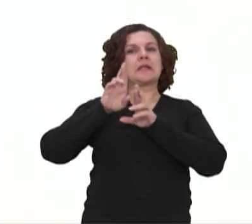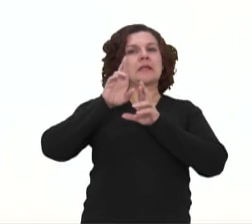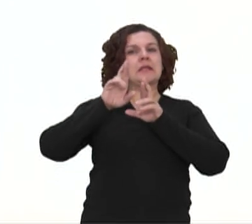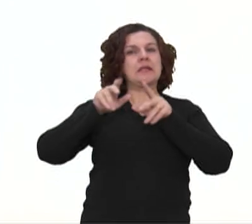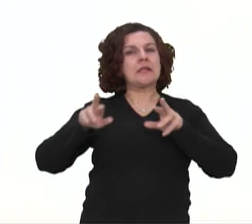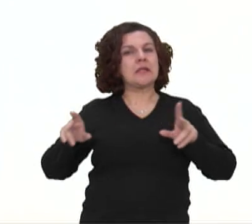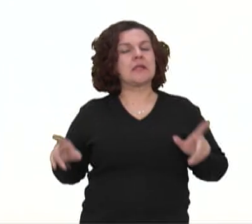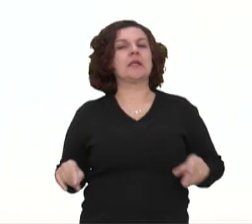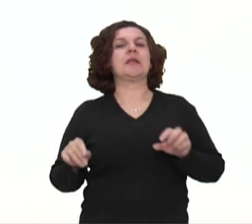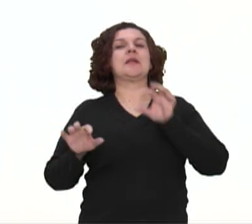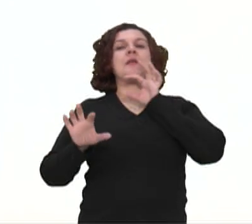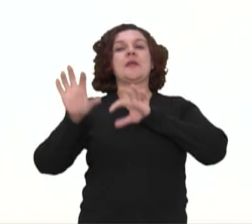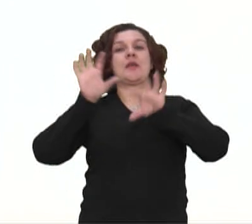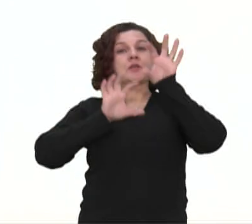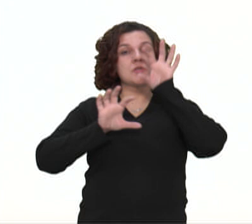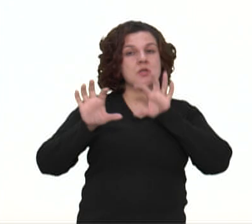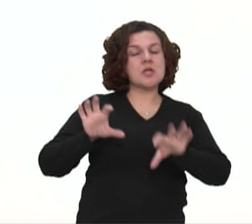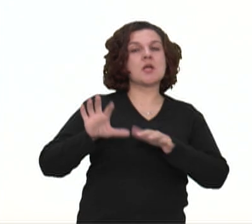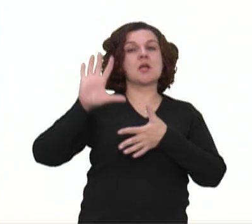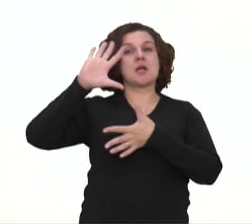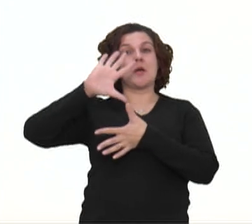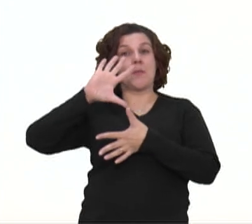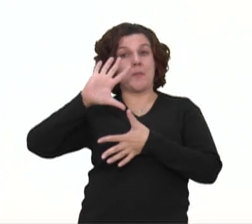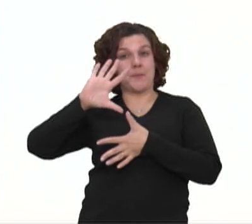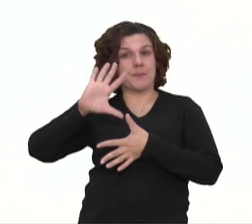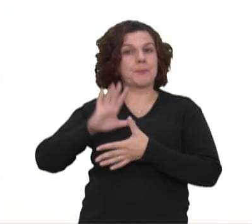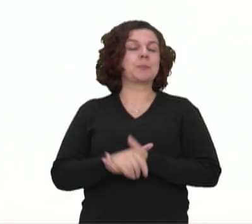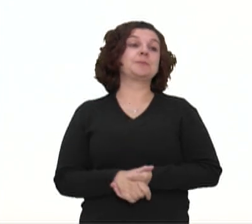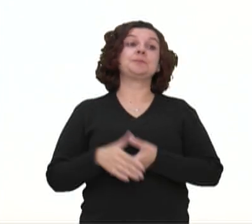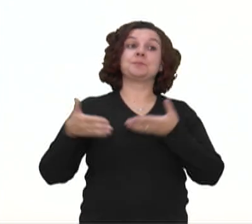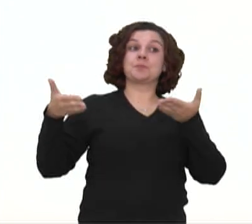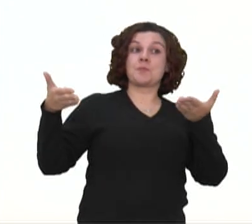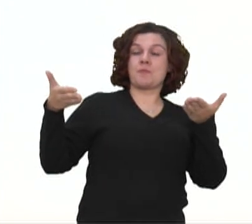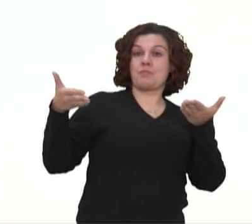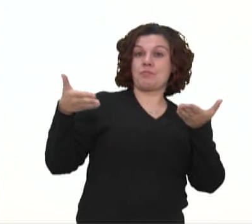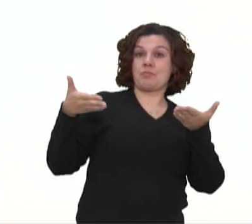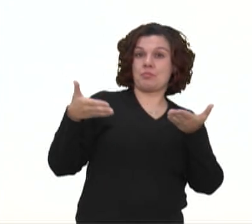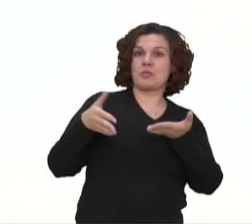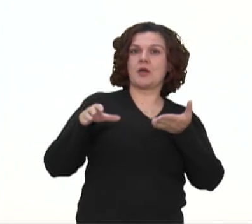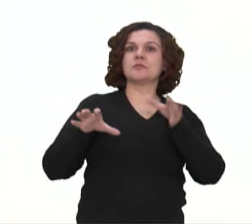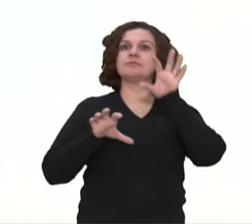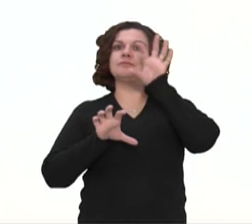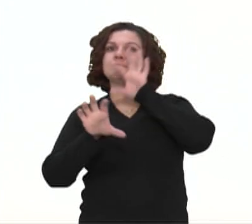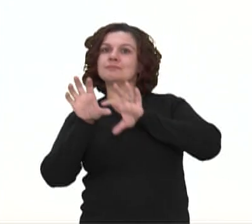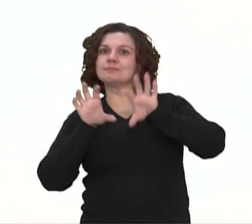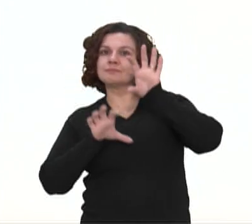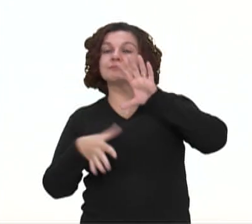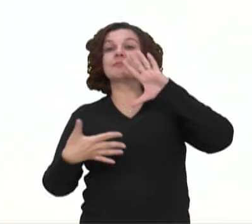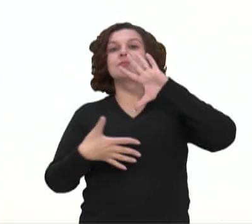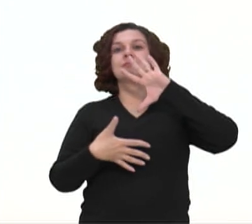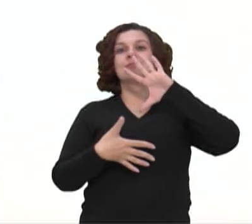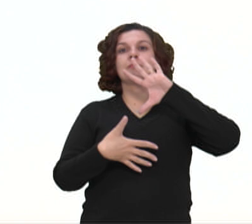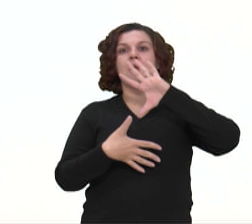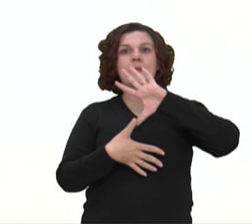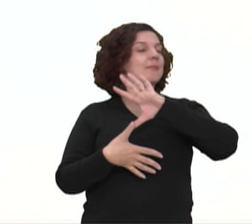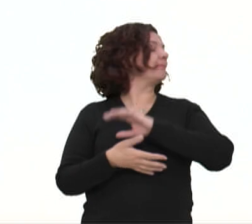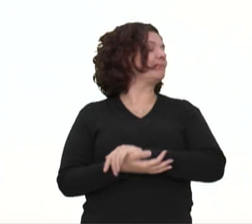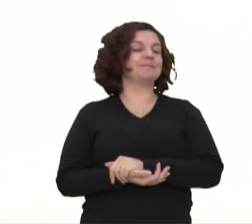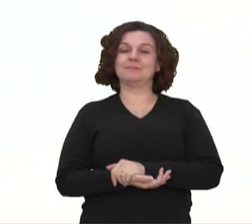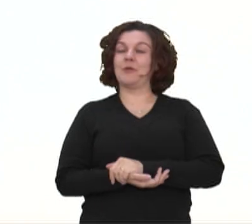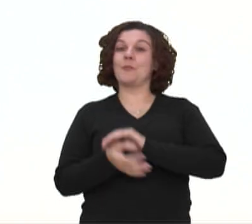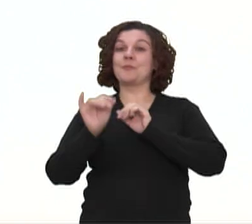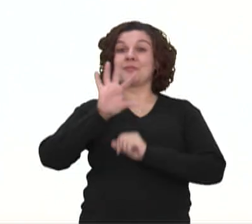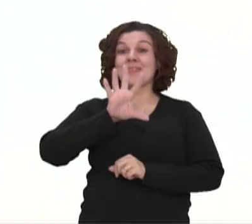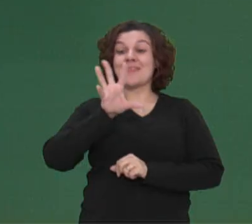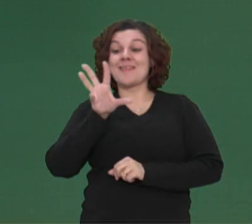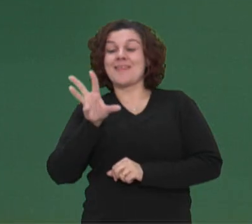de regionalização do continente americano, e hoje a gente vai ver essas diferentes formas de regionalização, só que do